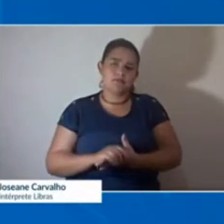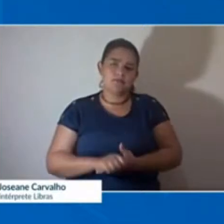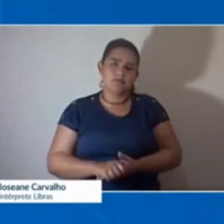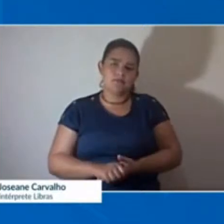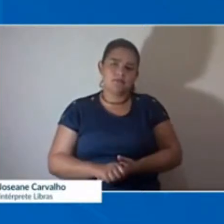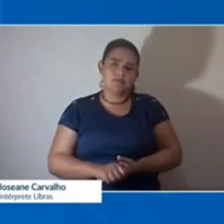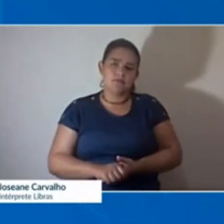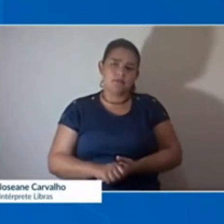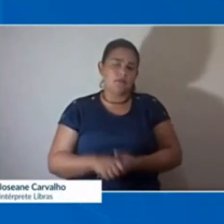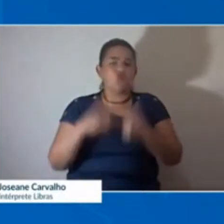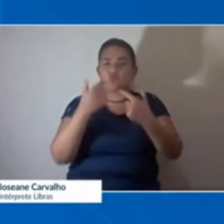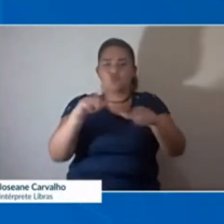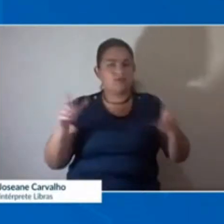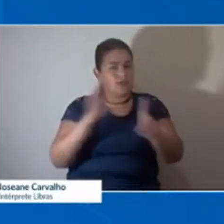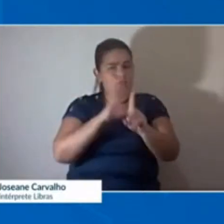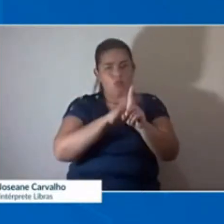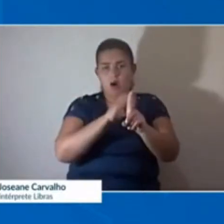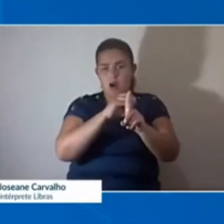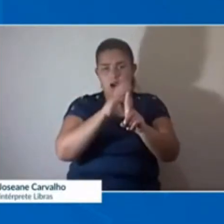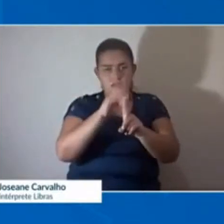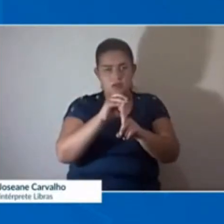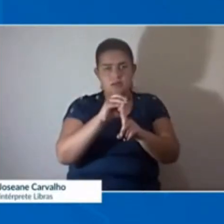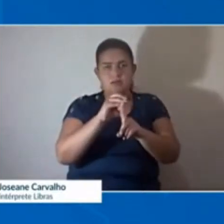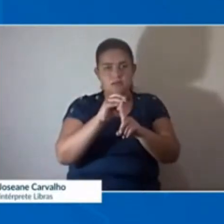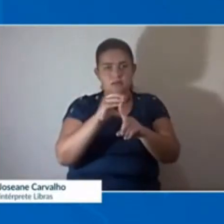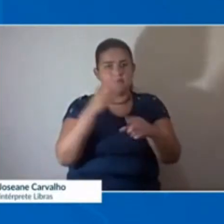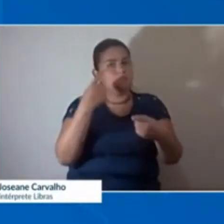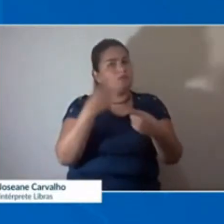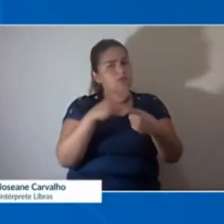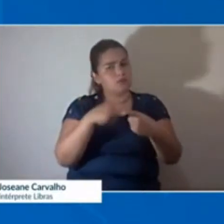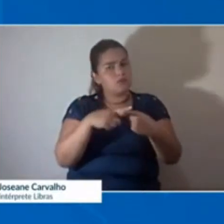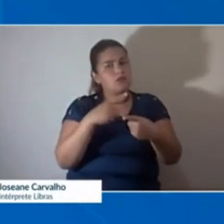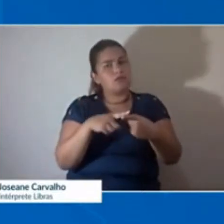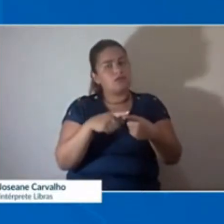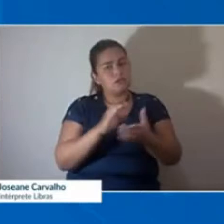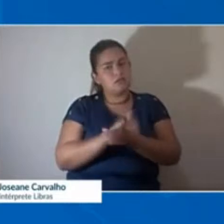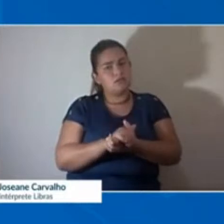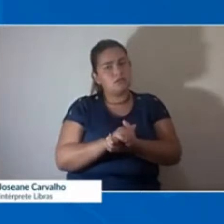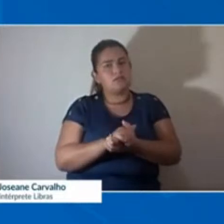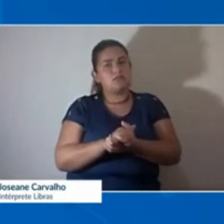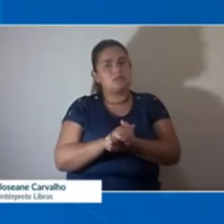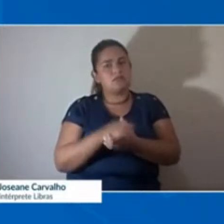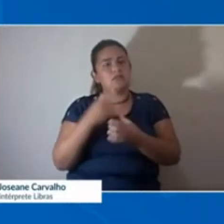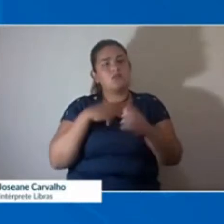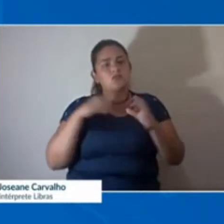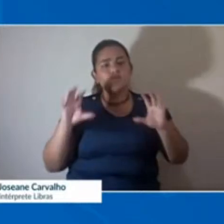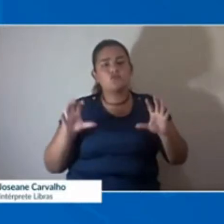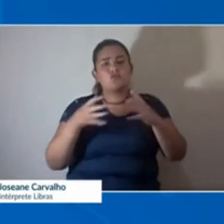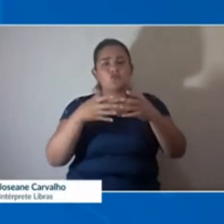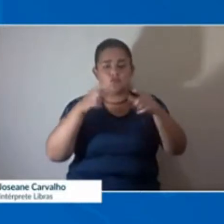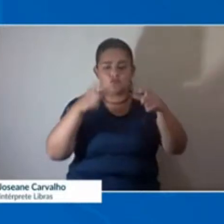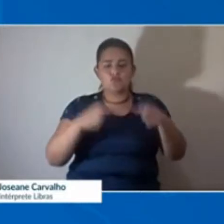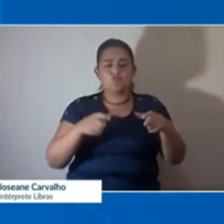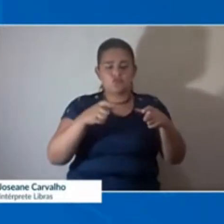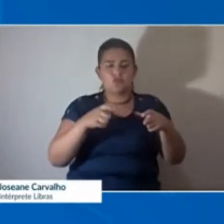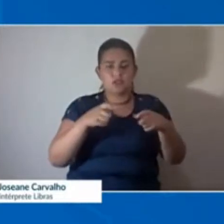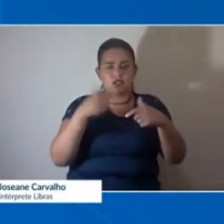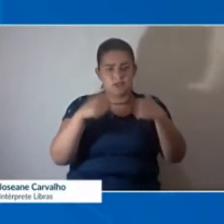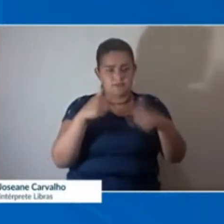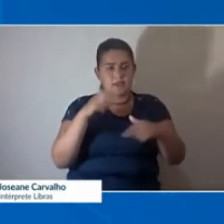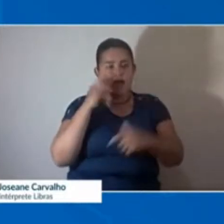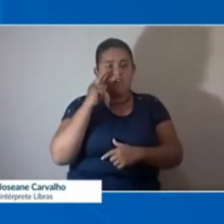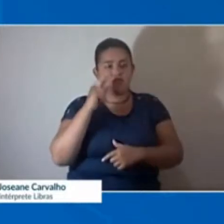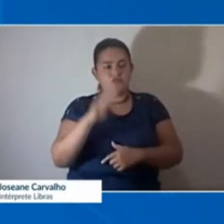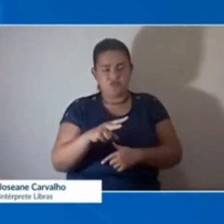assédio. Exatamente por conta disso, porque você está num set. Eu vi uma reunião, um encontro das